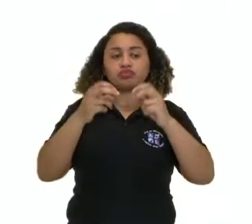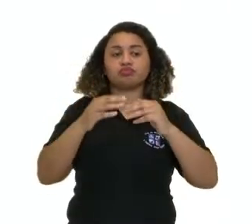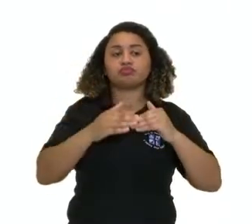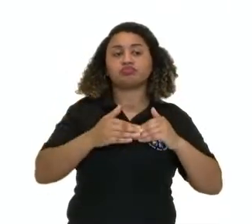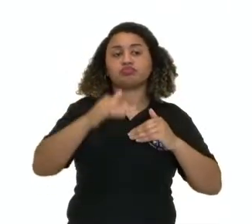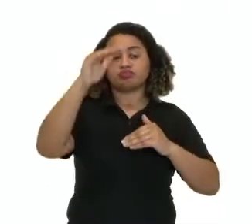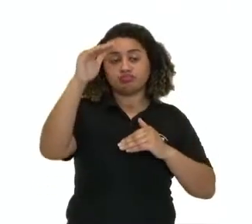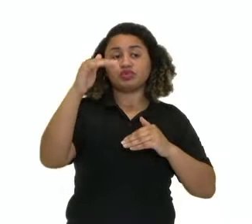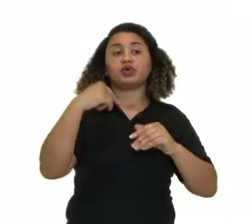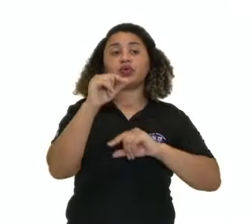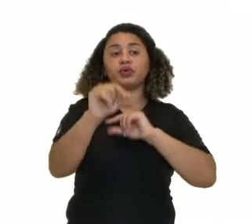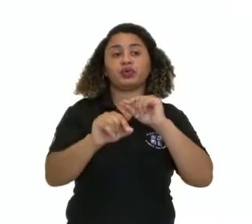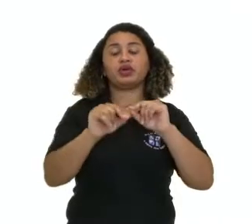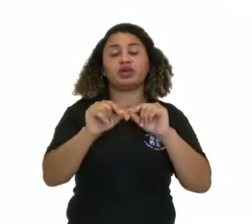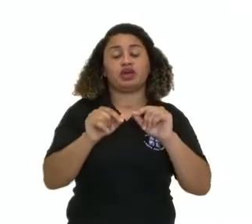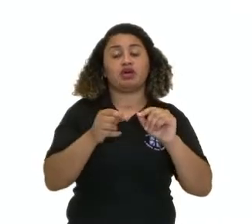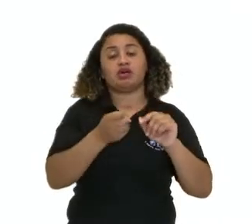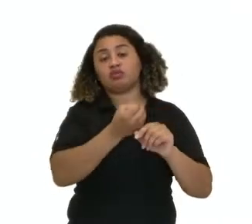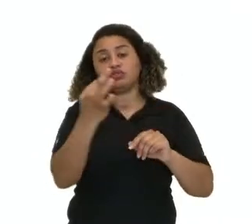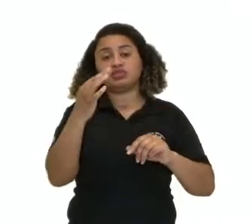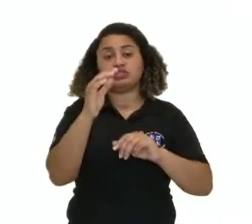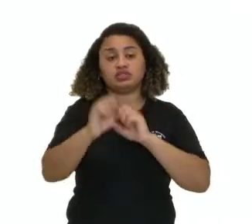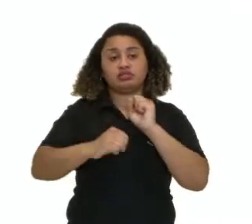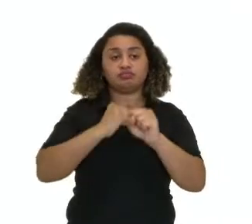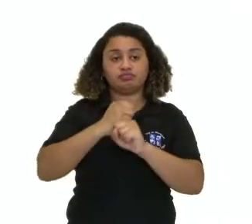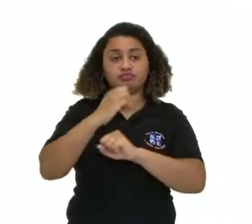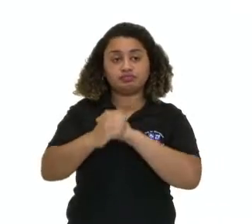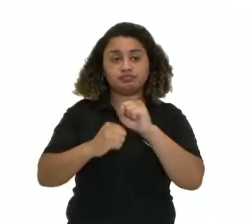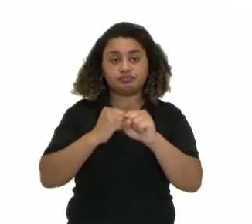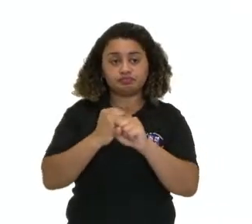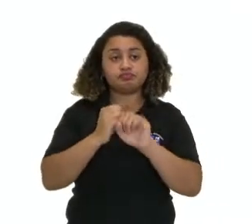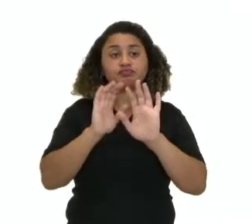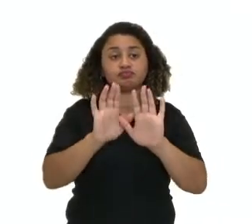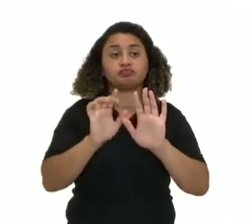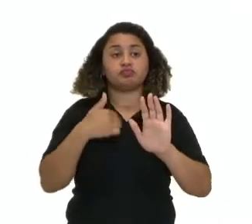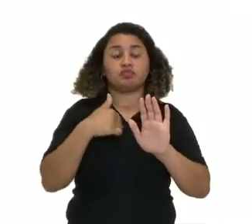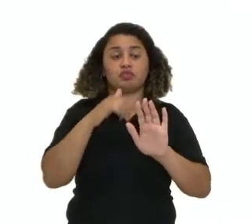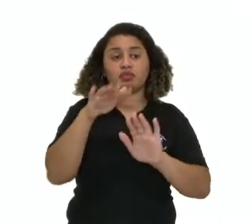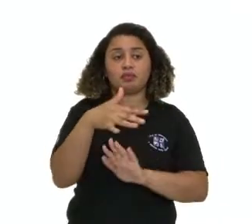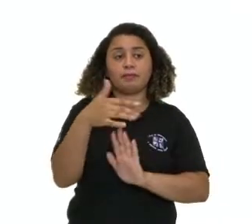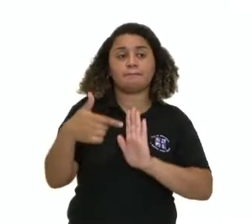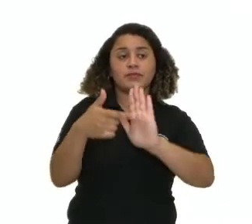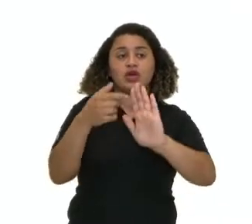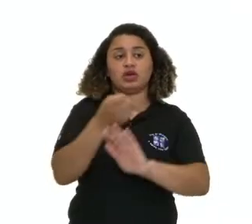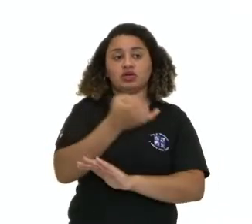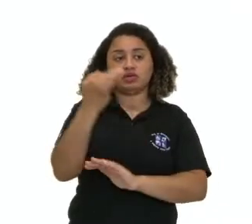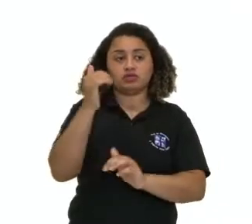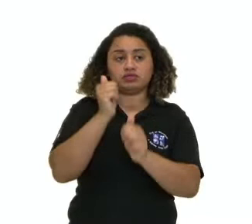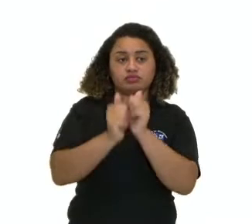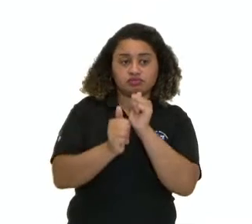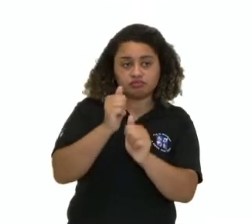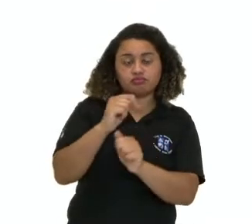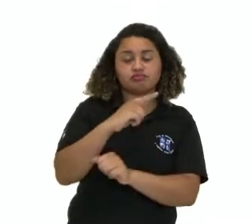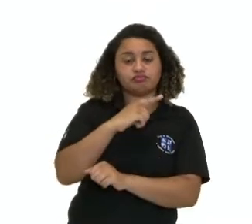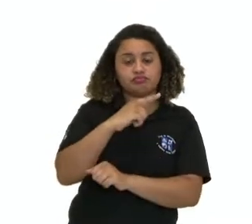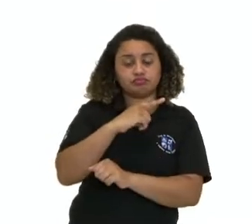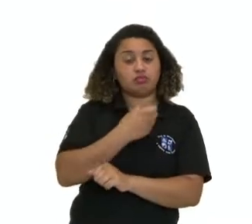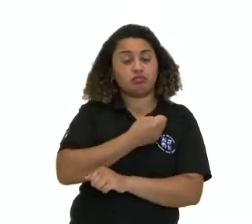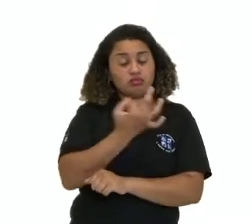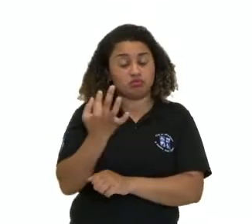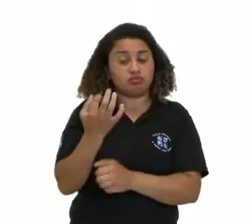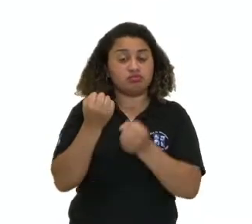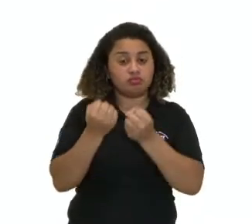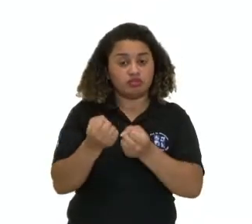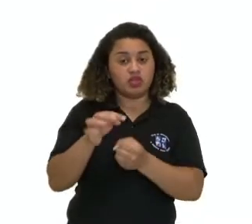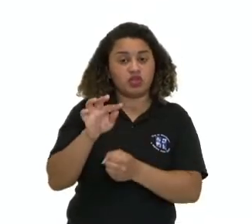crescimento constante da produção anual. O quadro apresenta a quantidade de arroz em toneladas